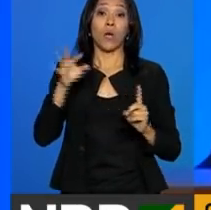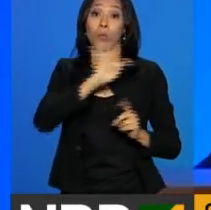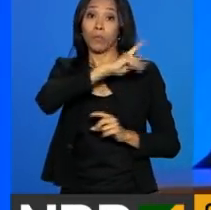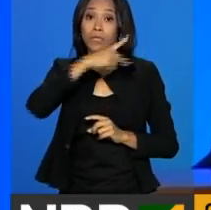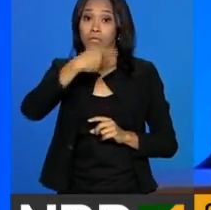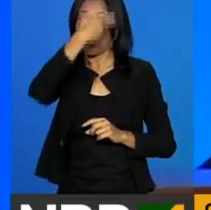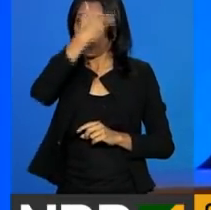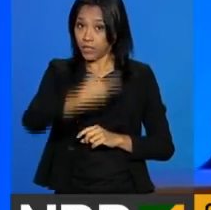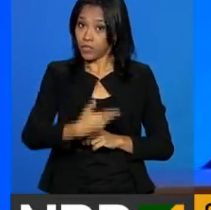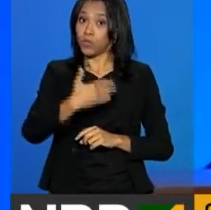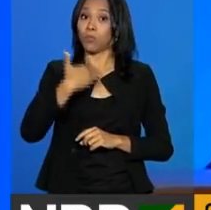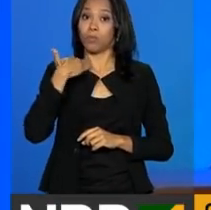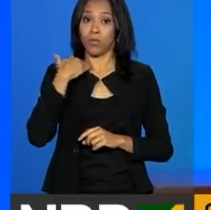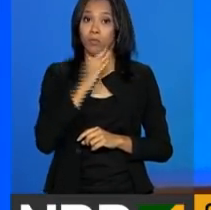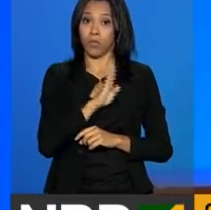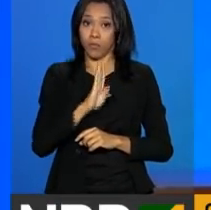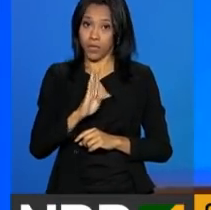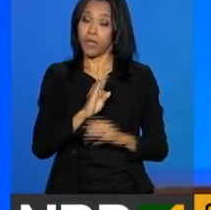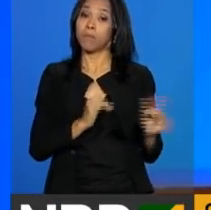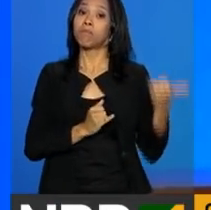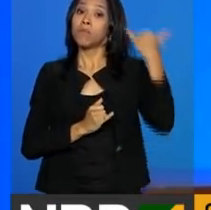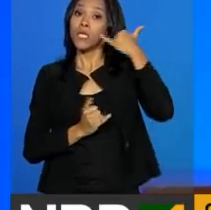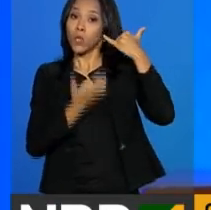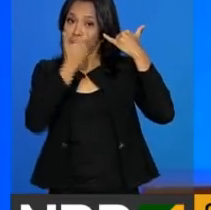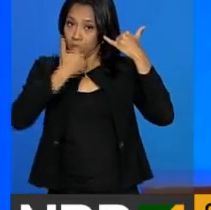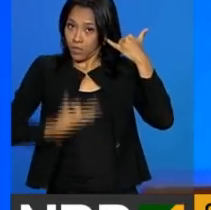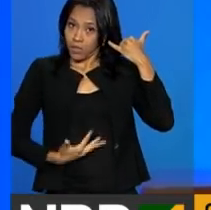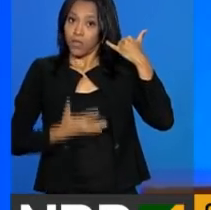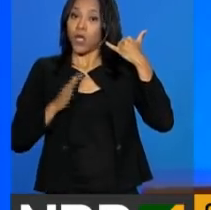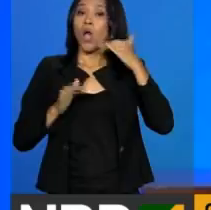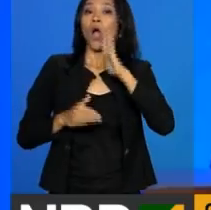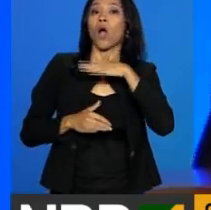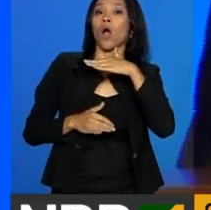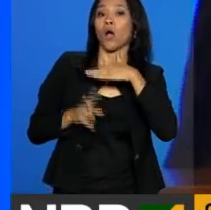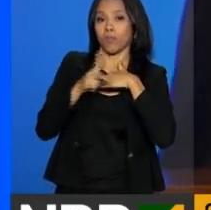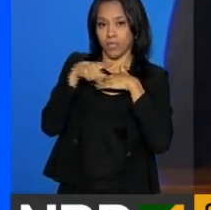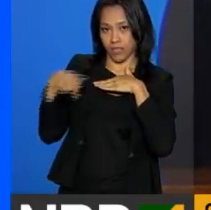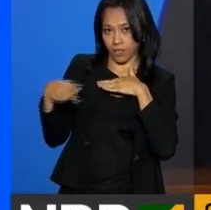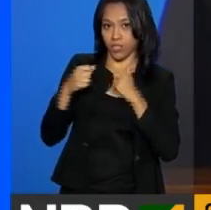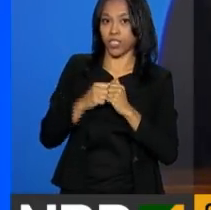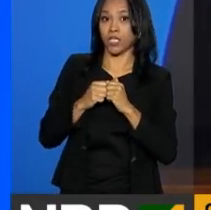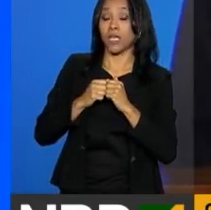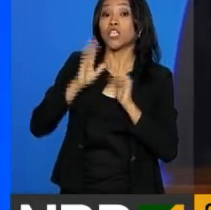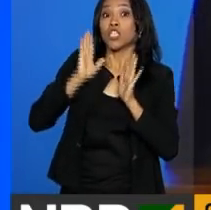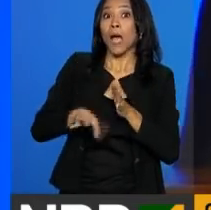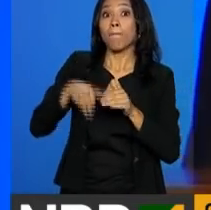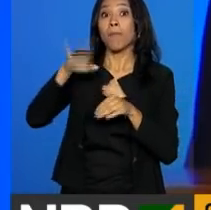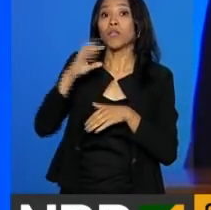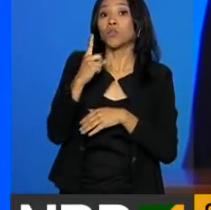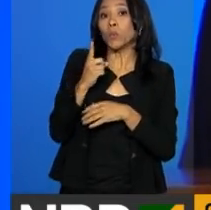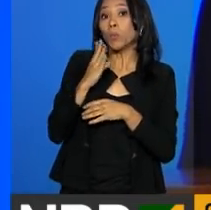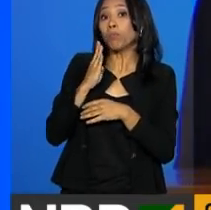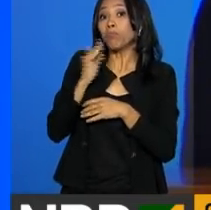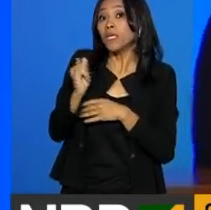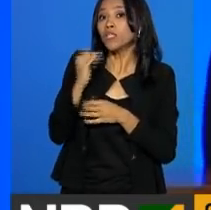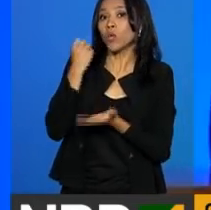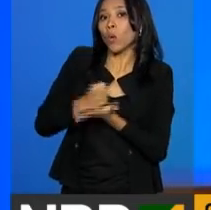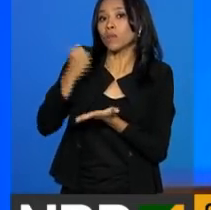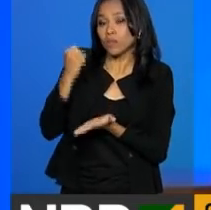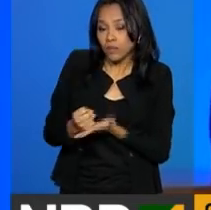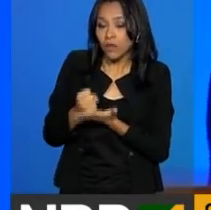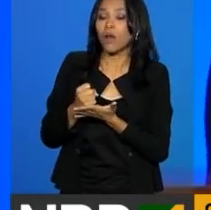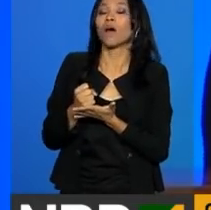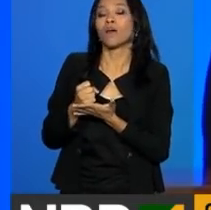brasil é me ligou dizendo olhe presidente nós fechamos mais de um bilhão de contratos de